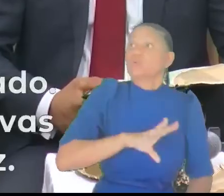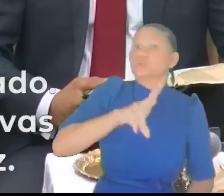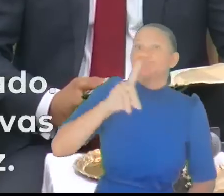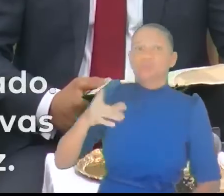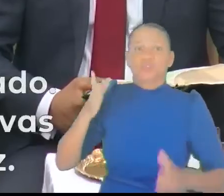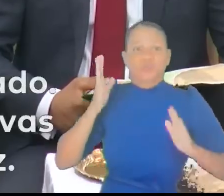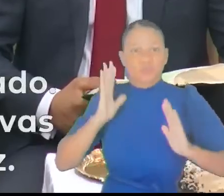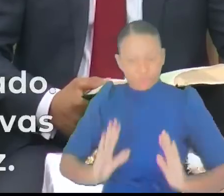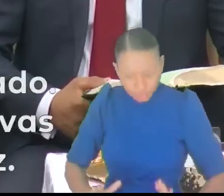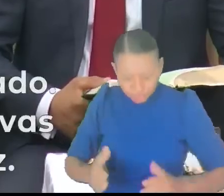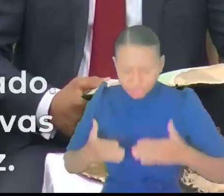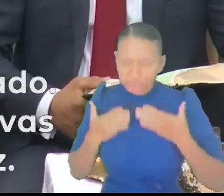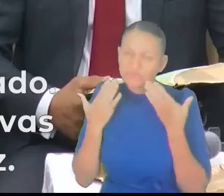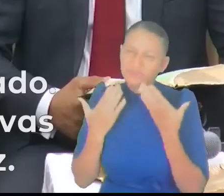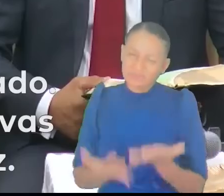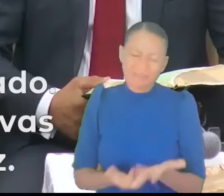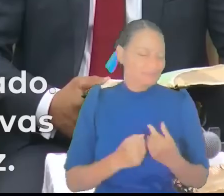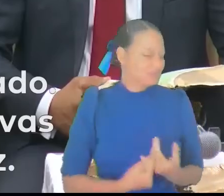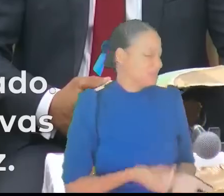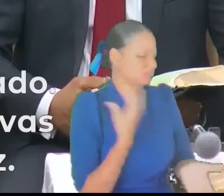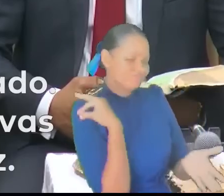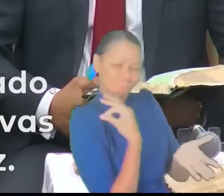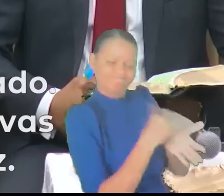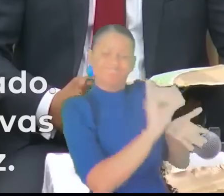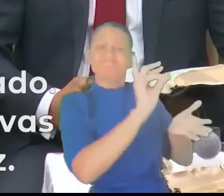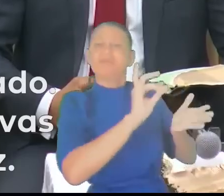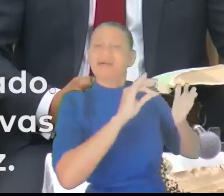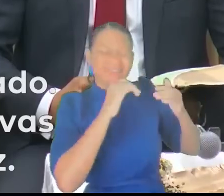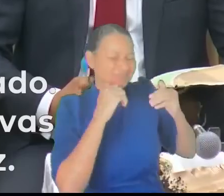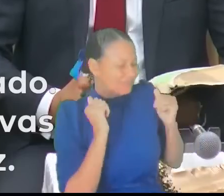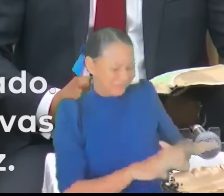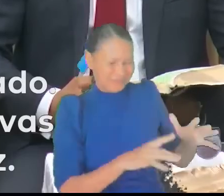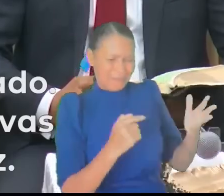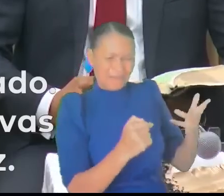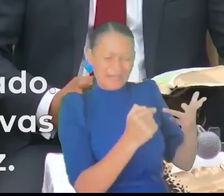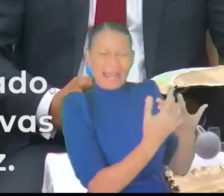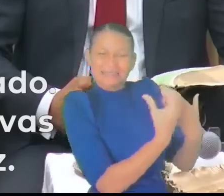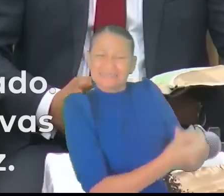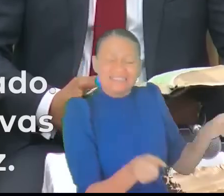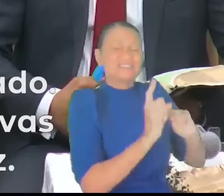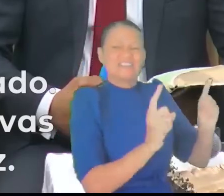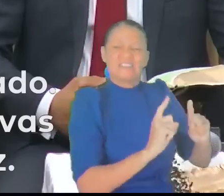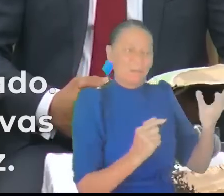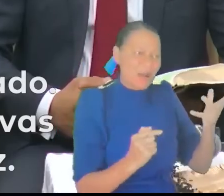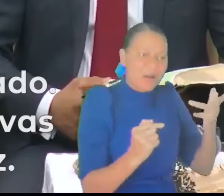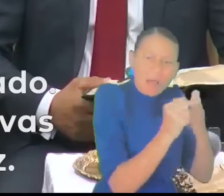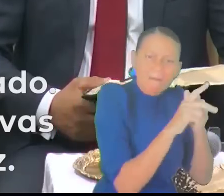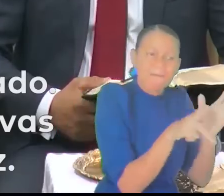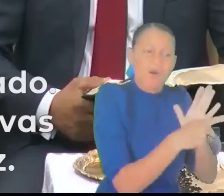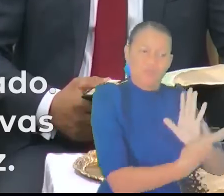chegado. Rejeitemos, pois, as obras das trevas.